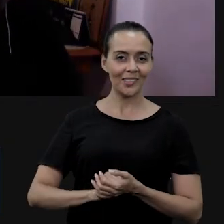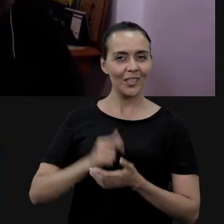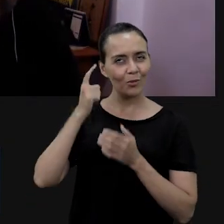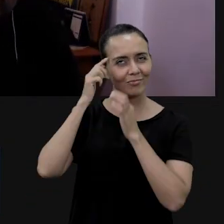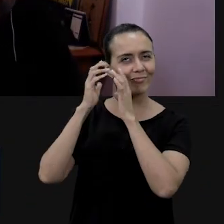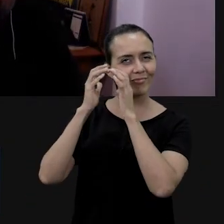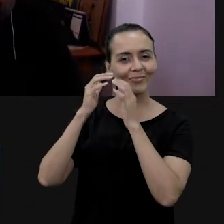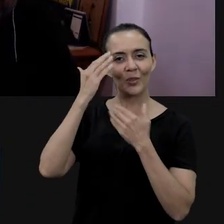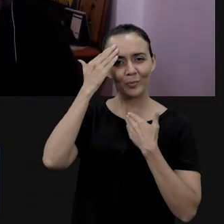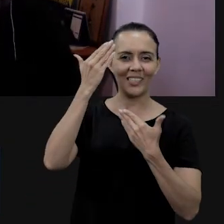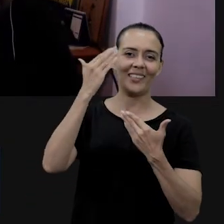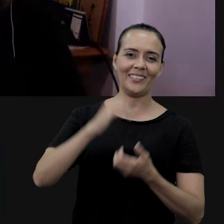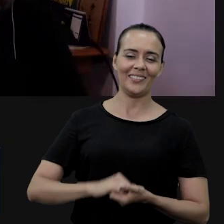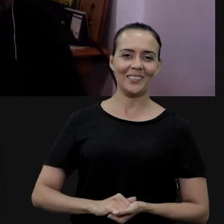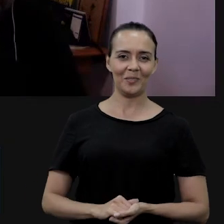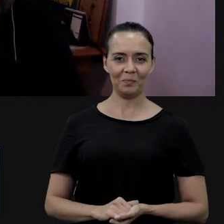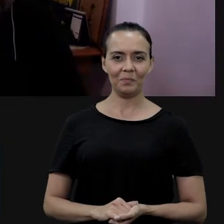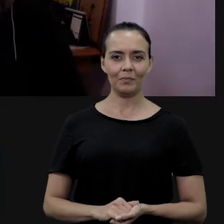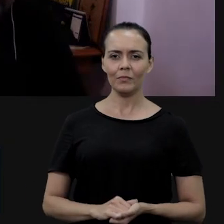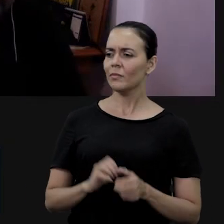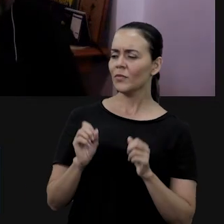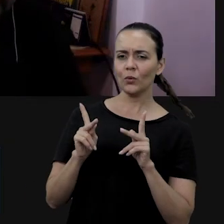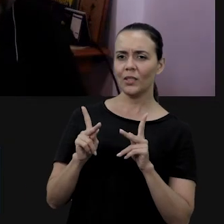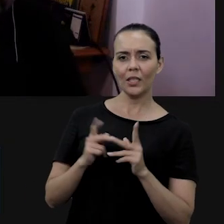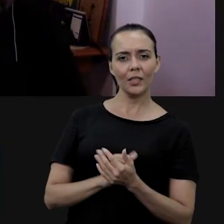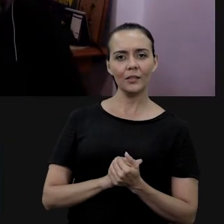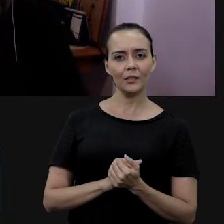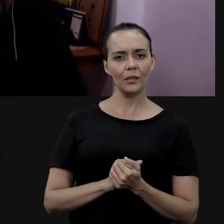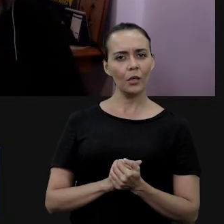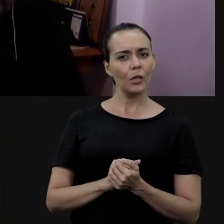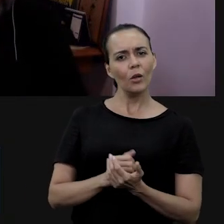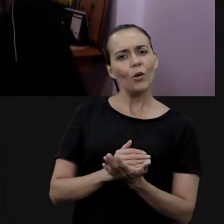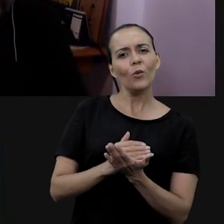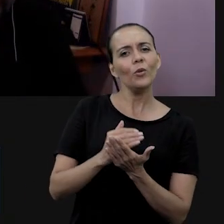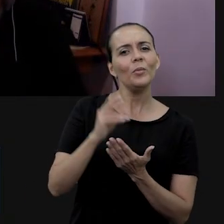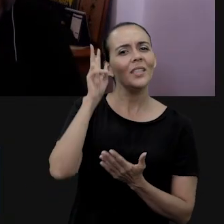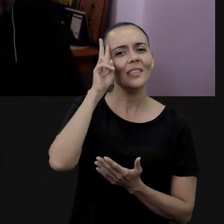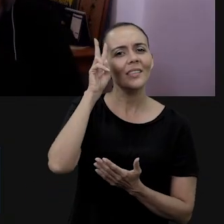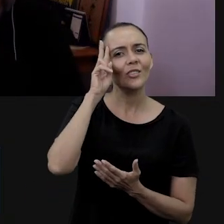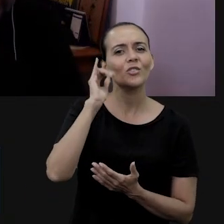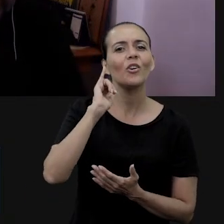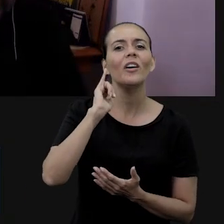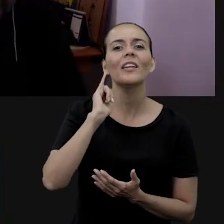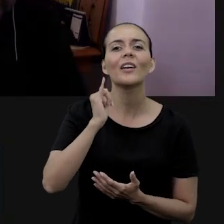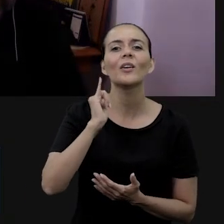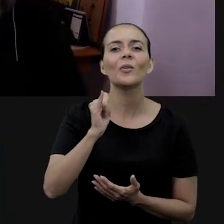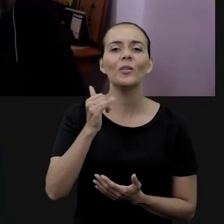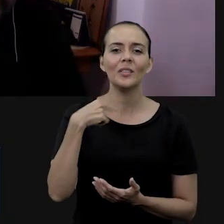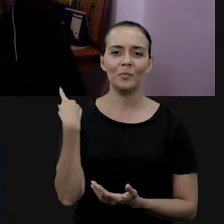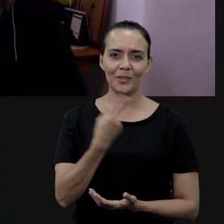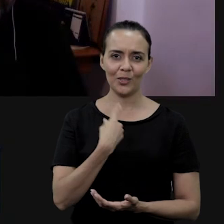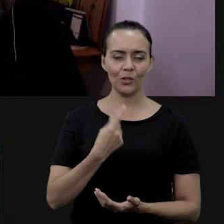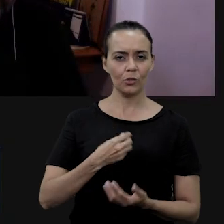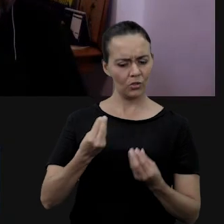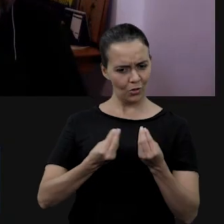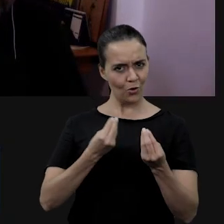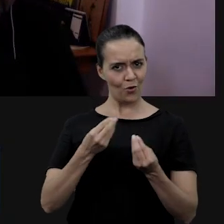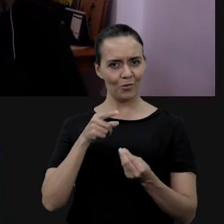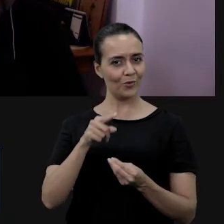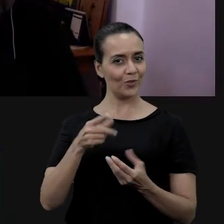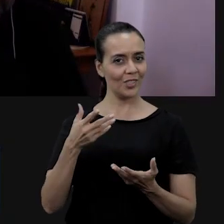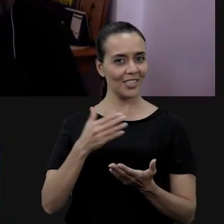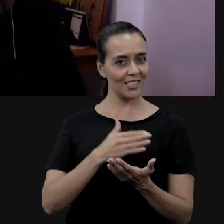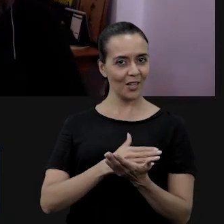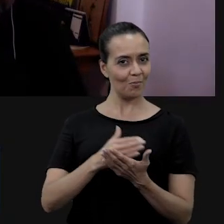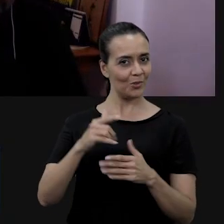ouvindo. Obrigadíssimo. Pô, valeu. Começa contando um pouco da sua história aí, cara. Como é que você foi parar